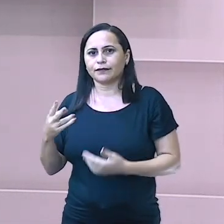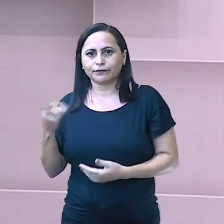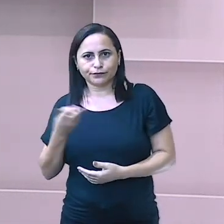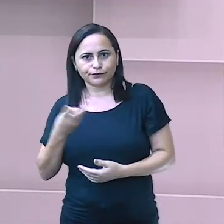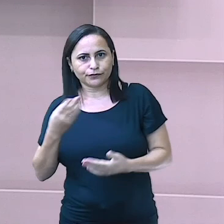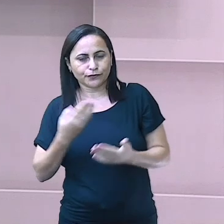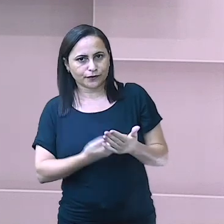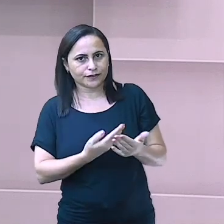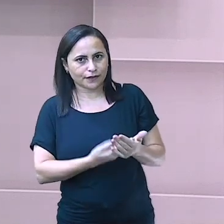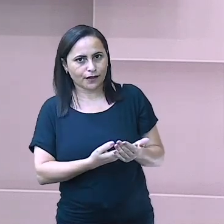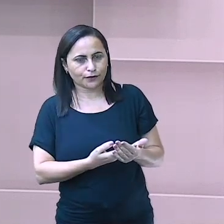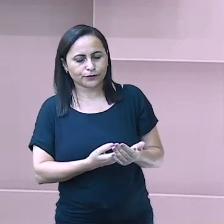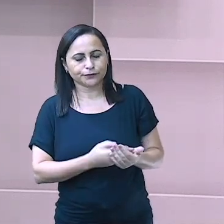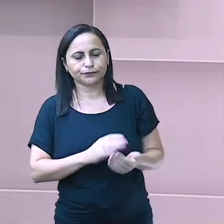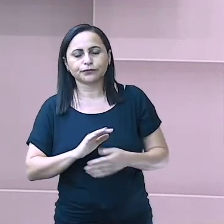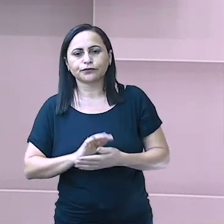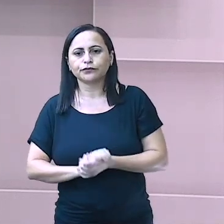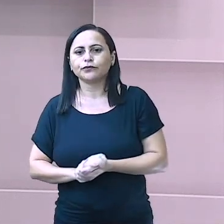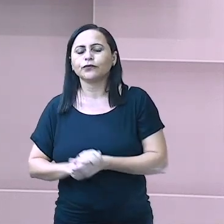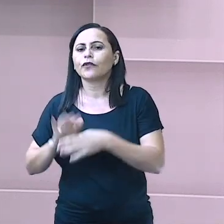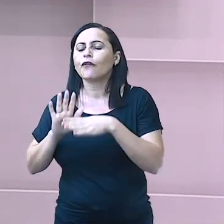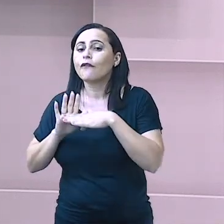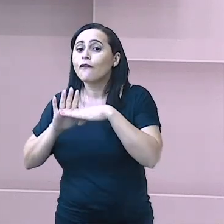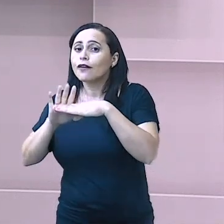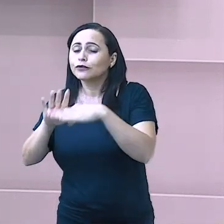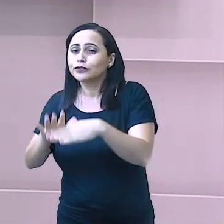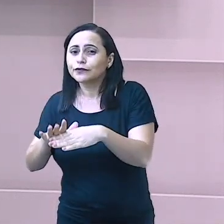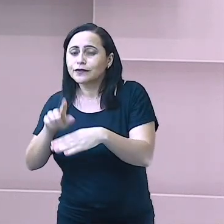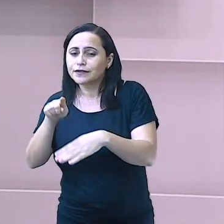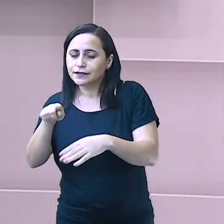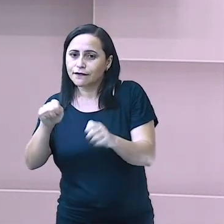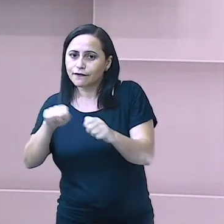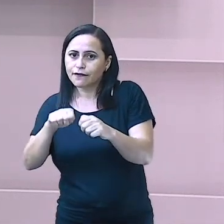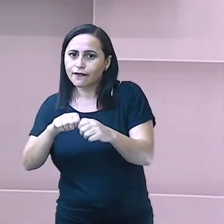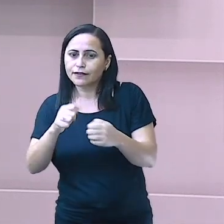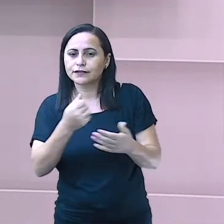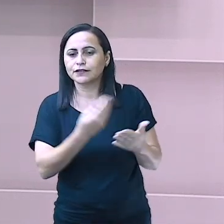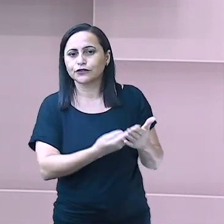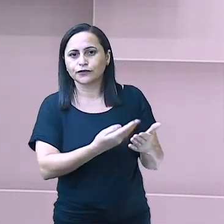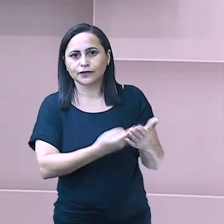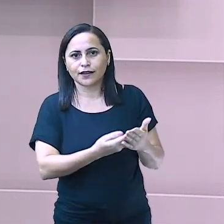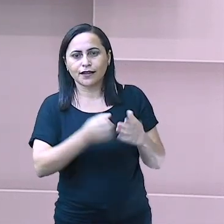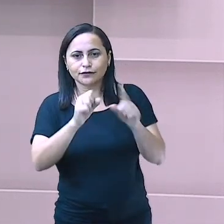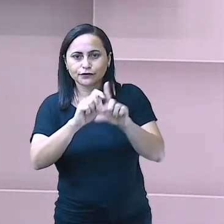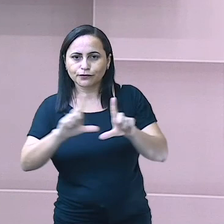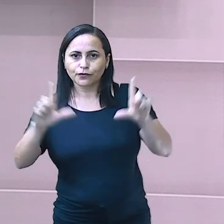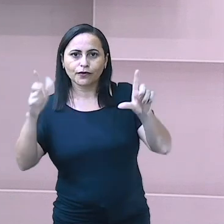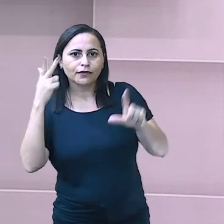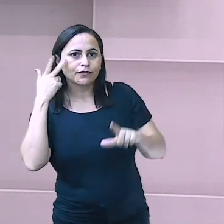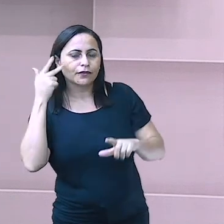aulas. Vai favorecer, então, você parar de fazer as suas atividades que estão na plataforma